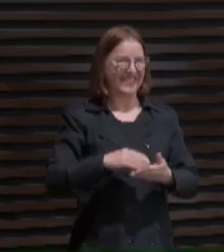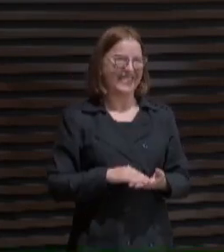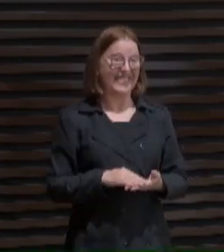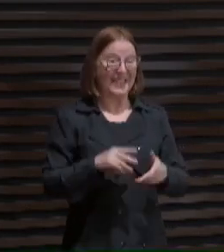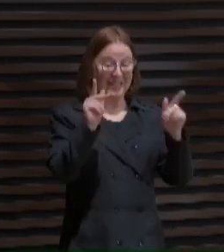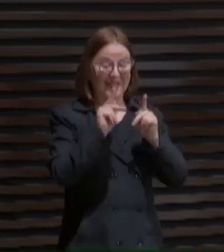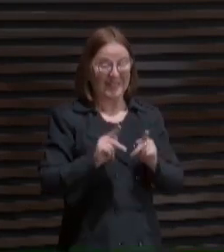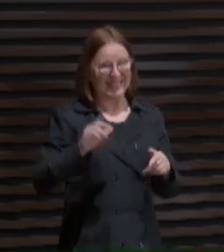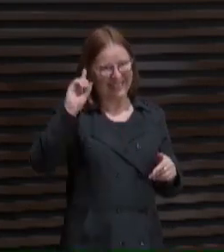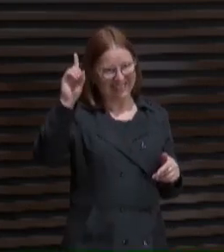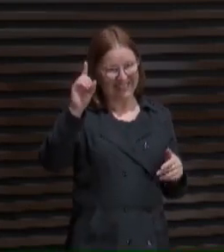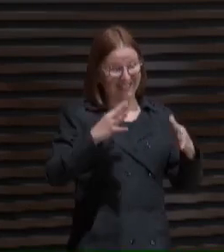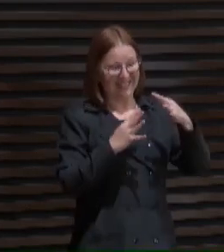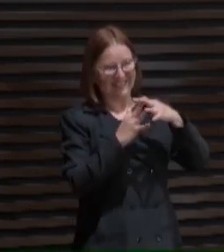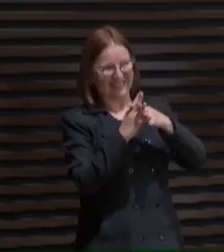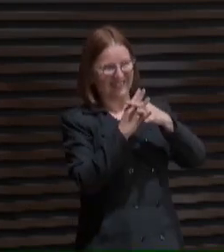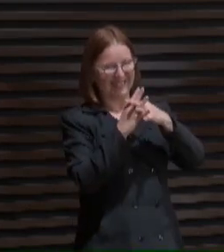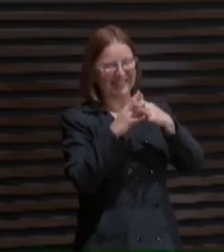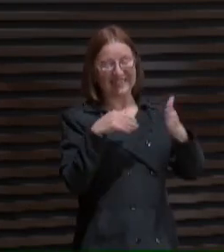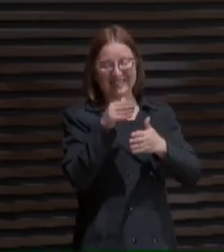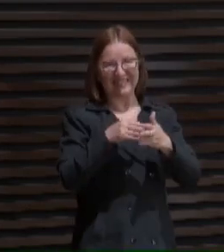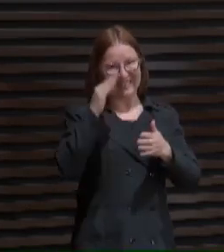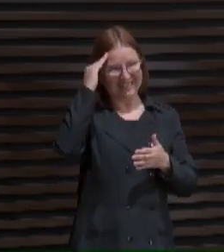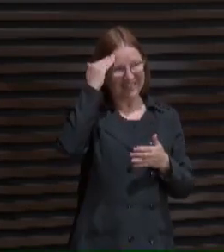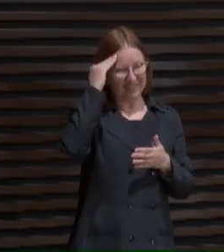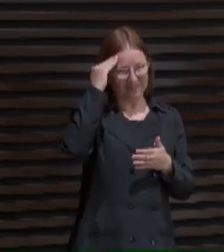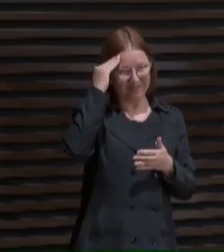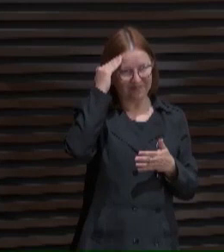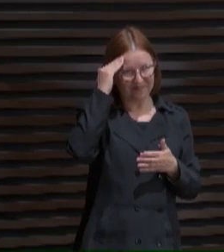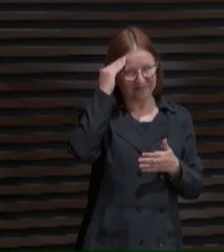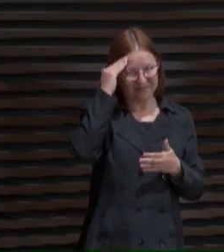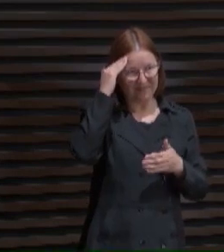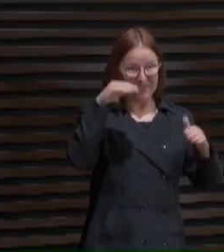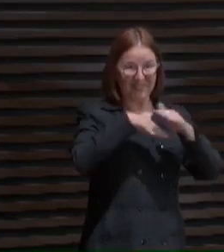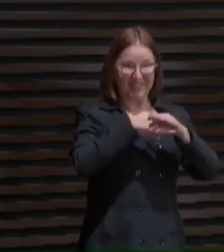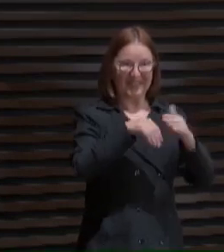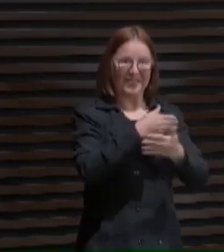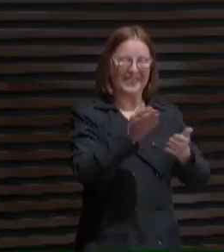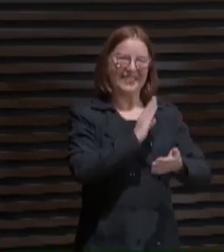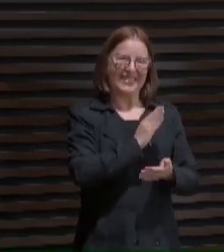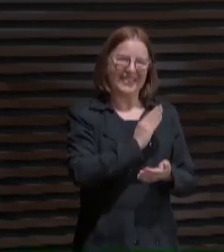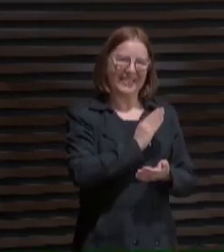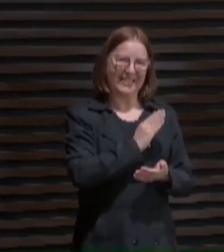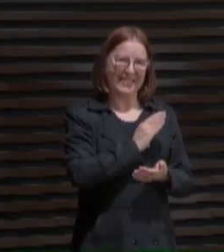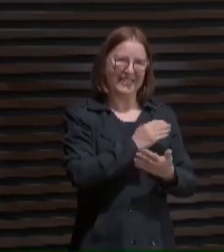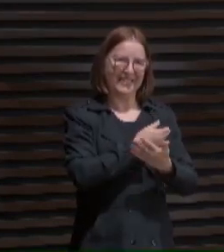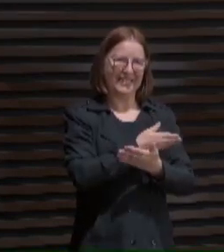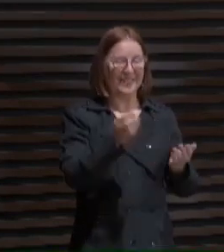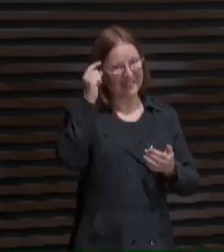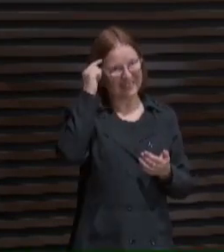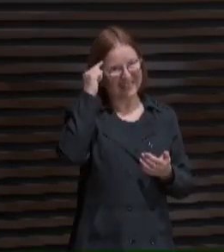a paz de Deus, que excede todo entendimento, guardará o vosso coração e vossa